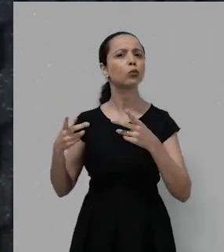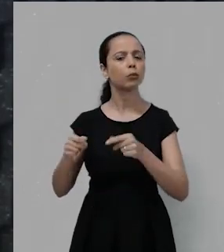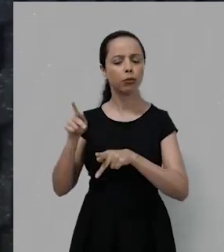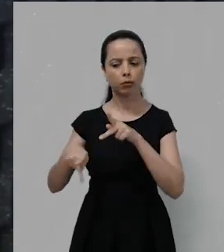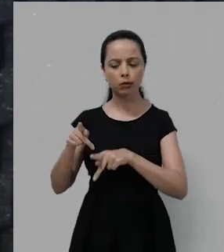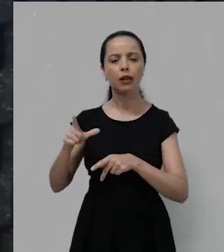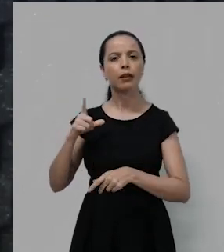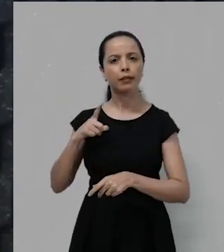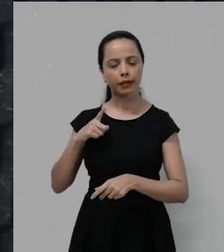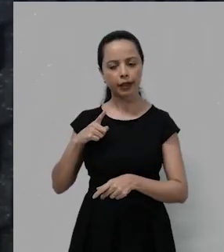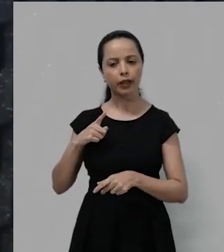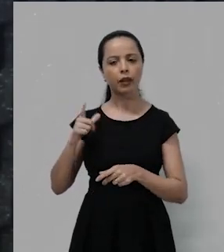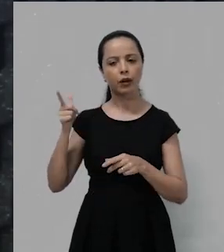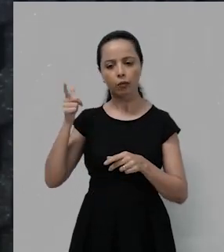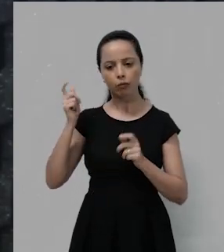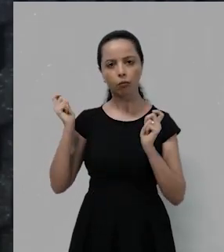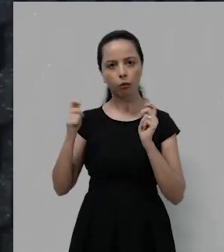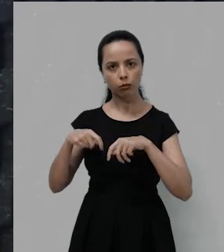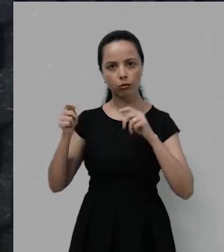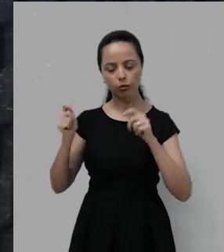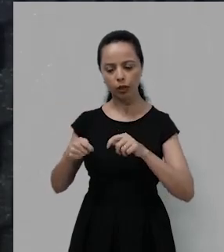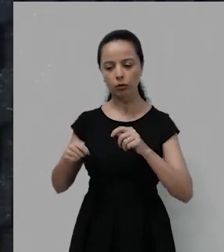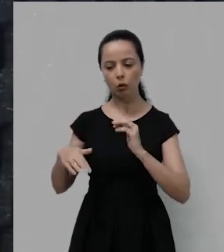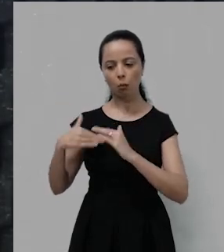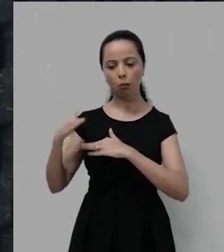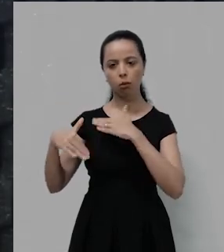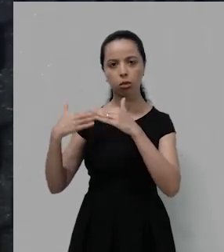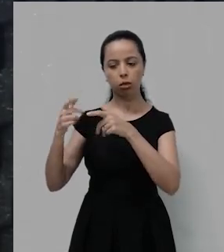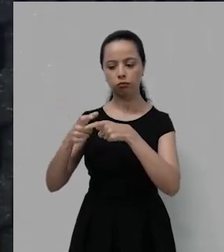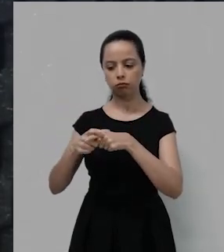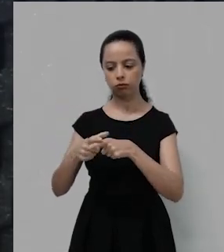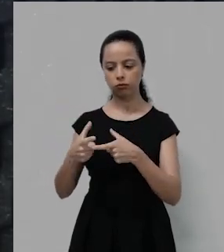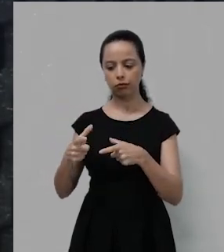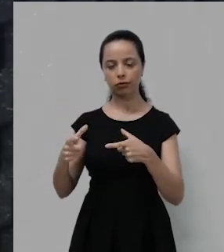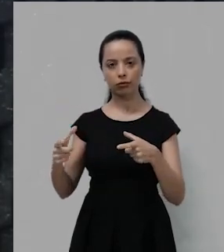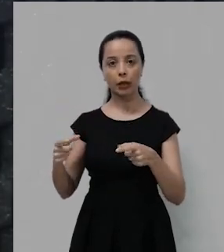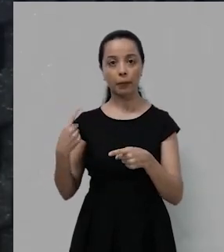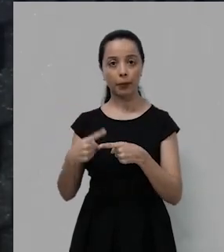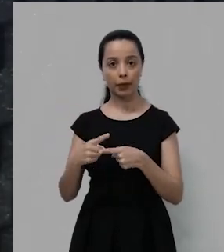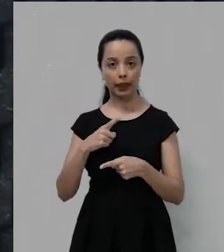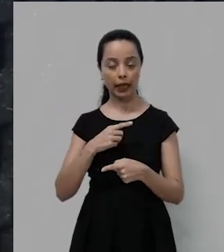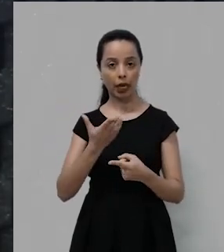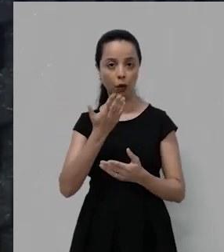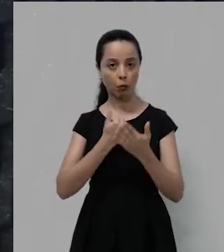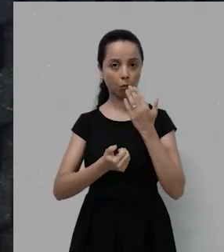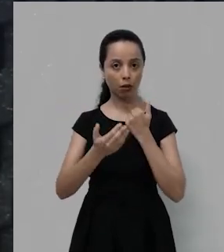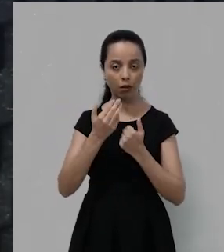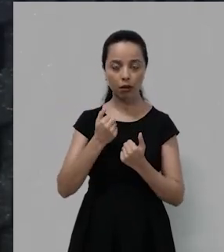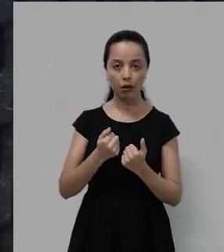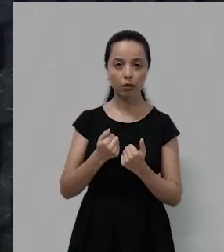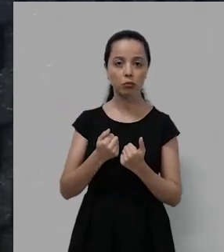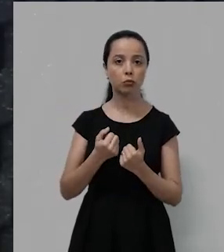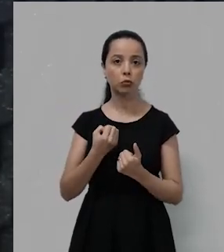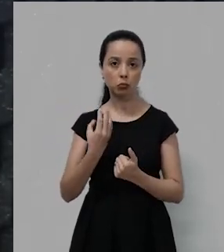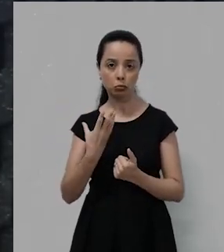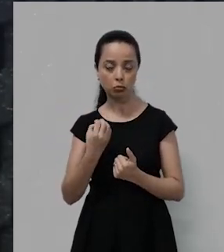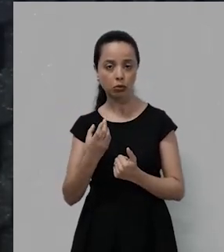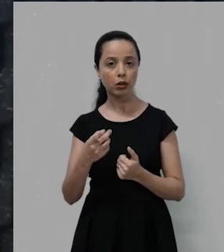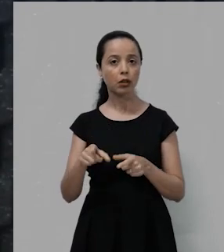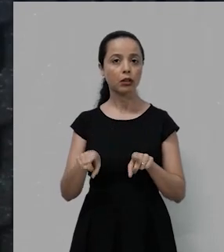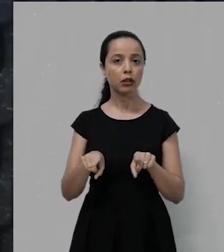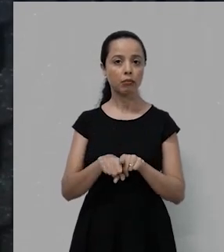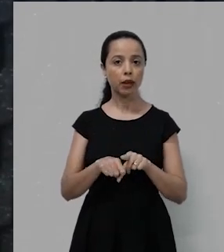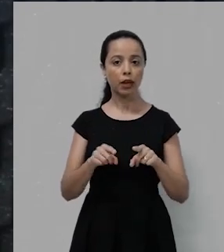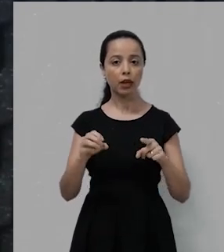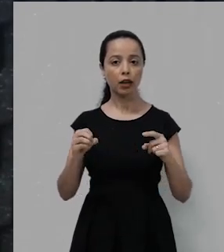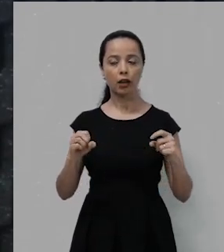crescer de forma exponencial quando as condições de alimento, predadores, quando não tem